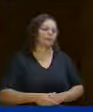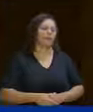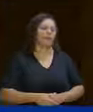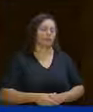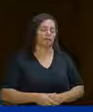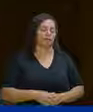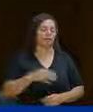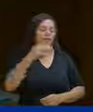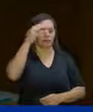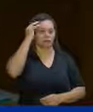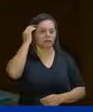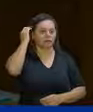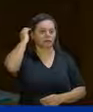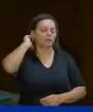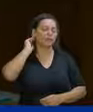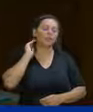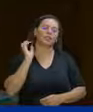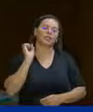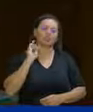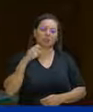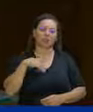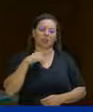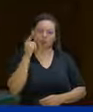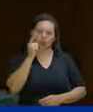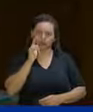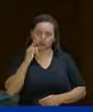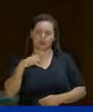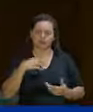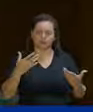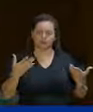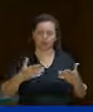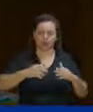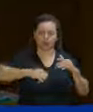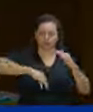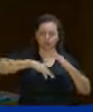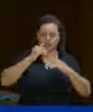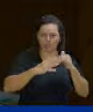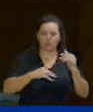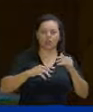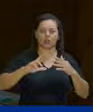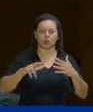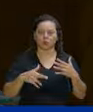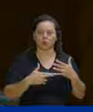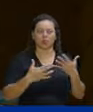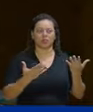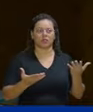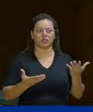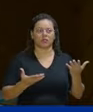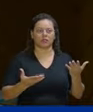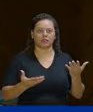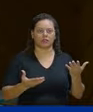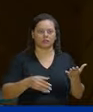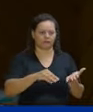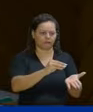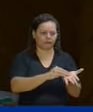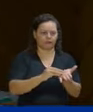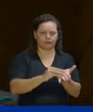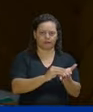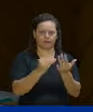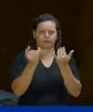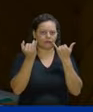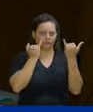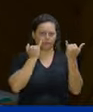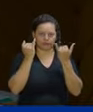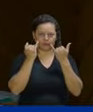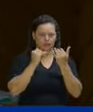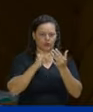no mercado que pudesse apontar a utilização ineficiente dos recursos. No entanto, a ausência de informações